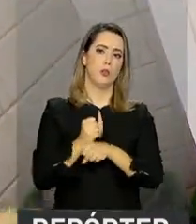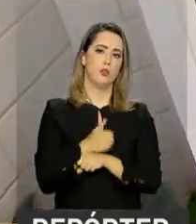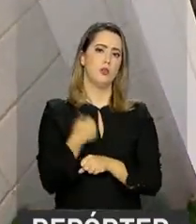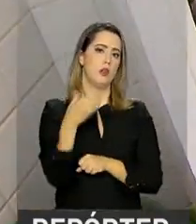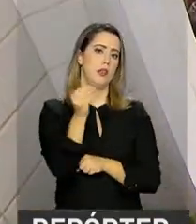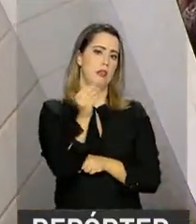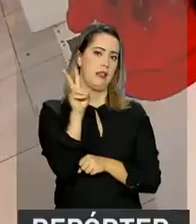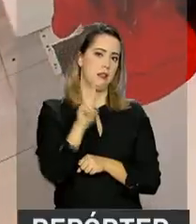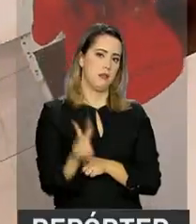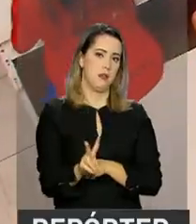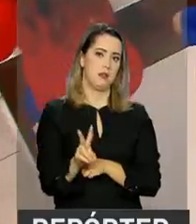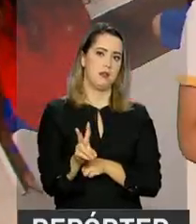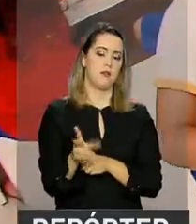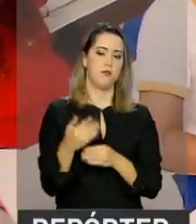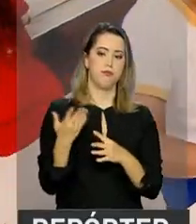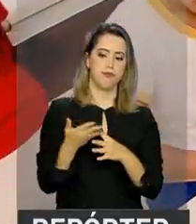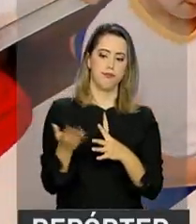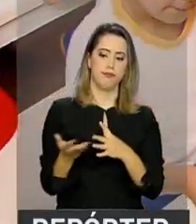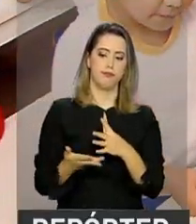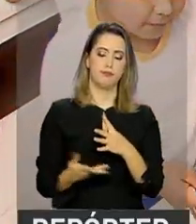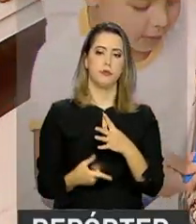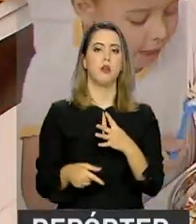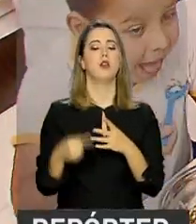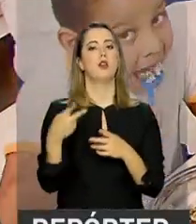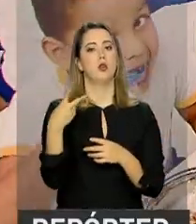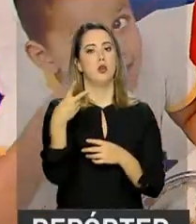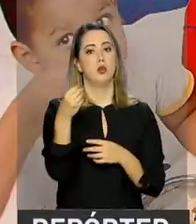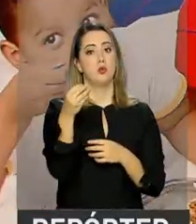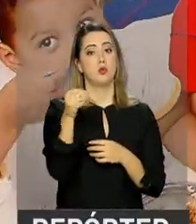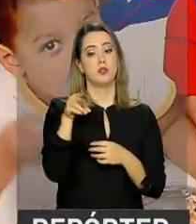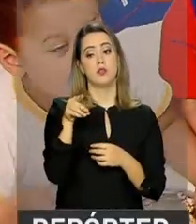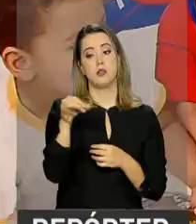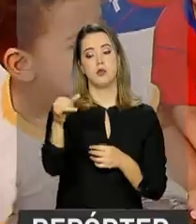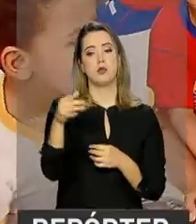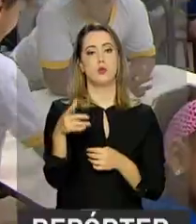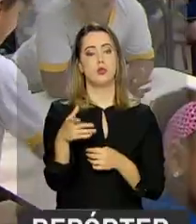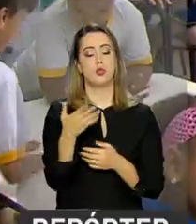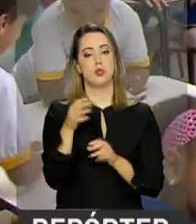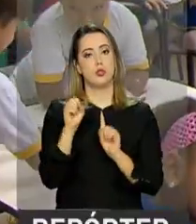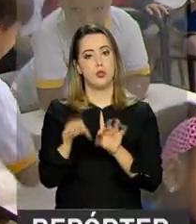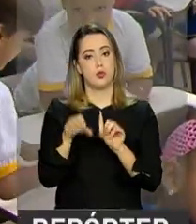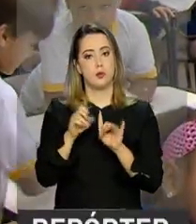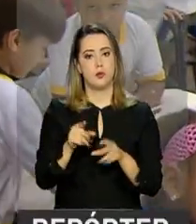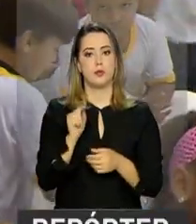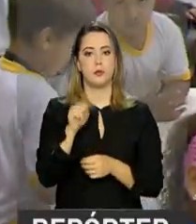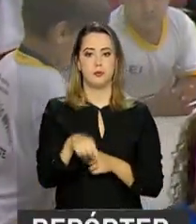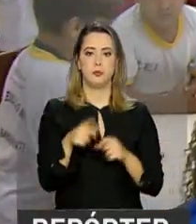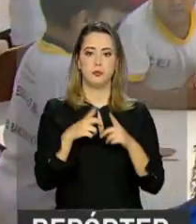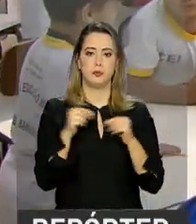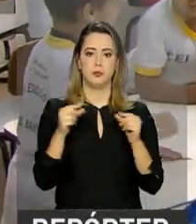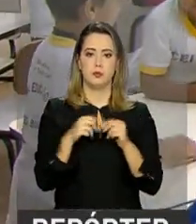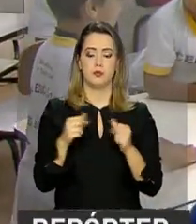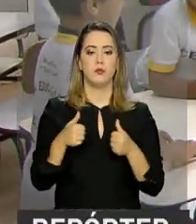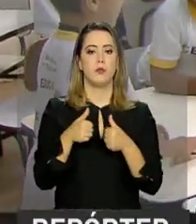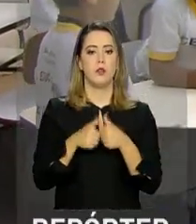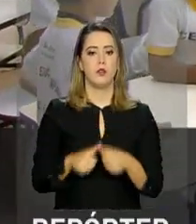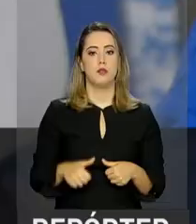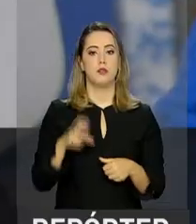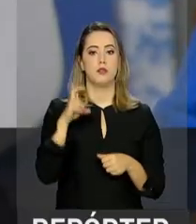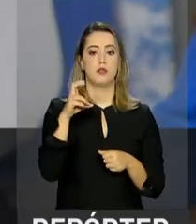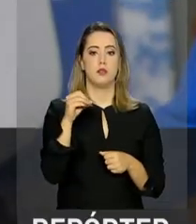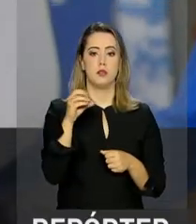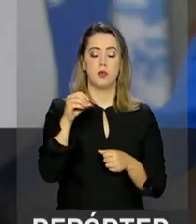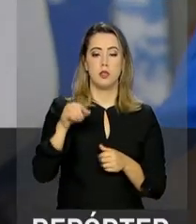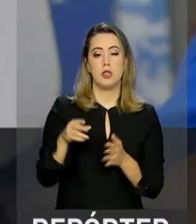10 parcelas para garantir os 200 dias do ano letivo. Na Escola de Brasília estão 500